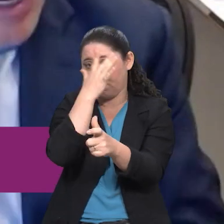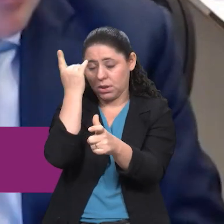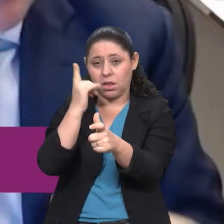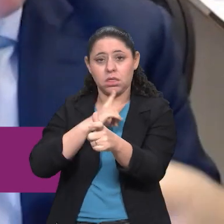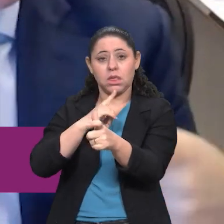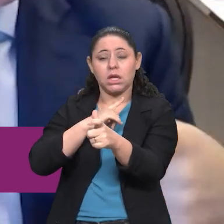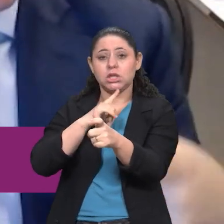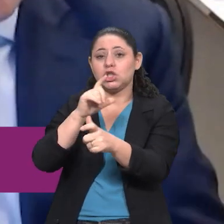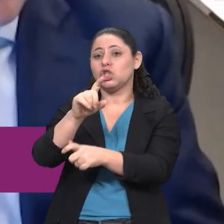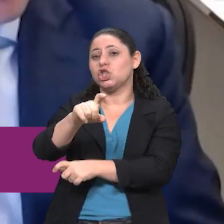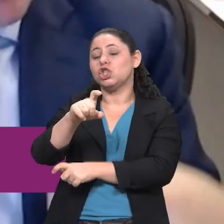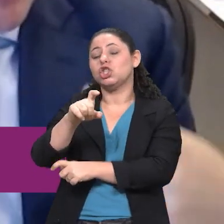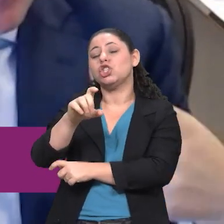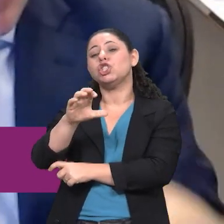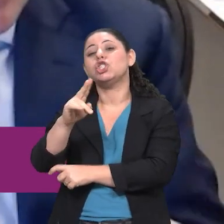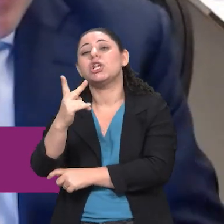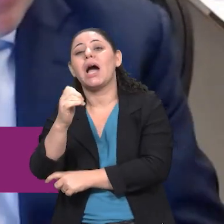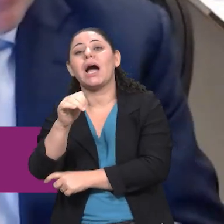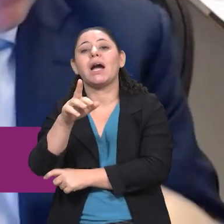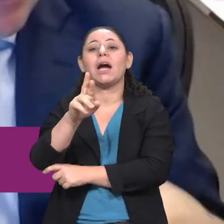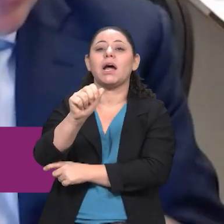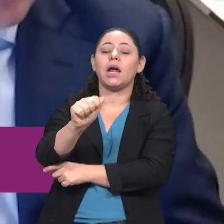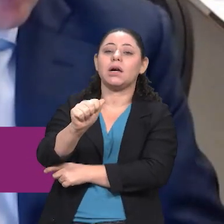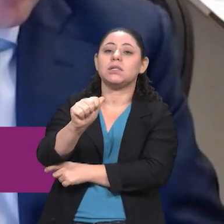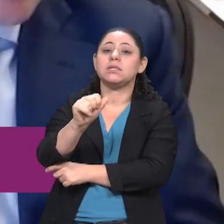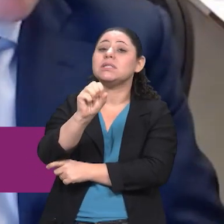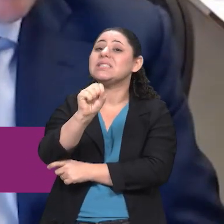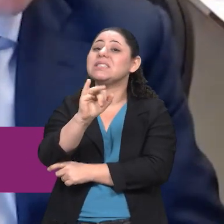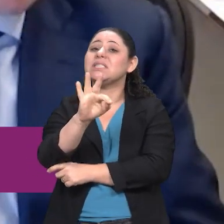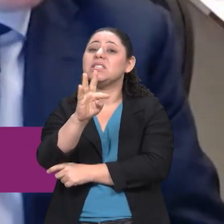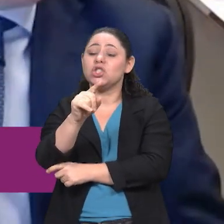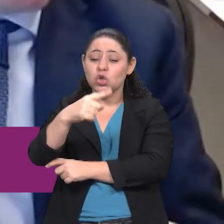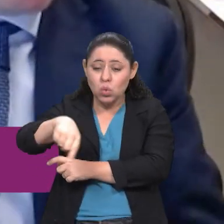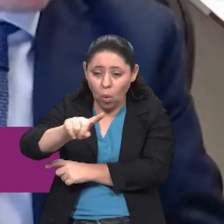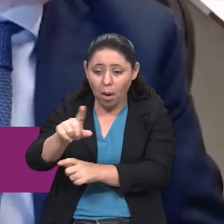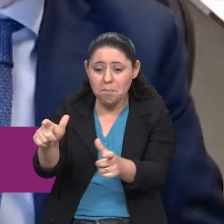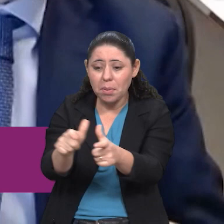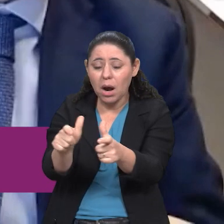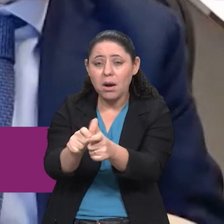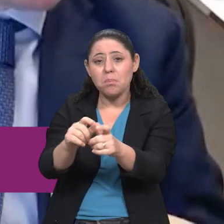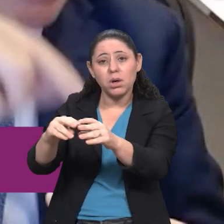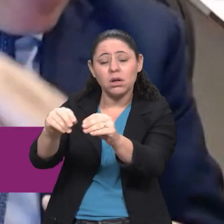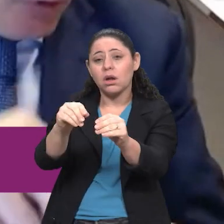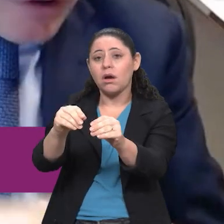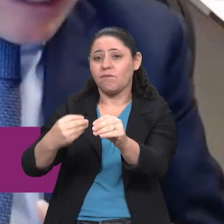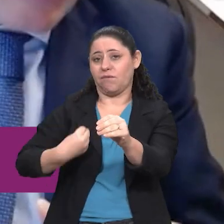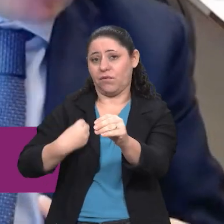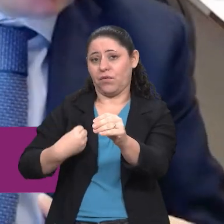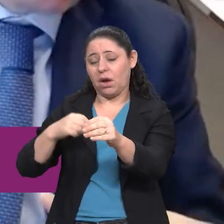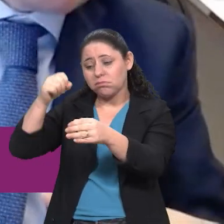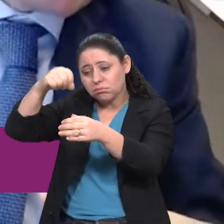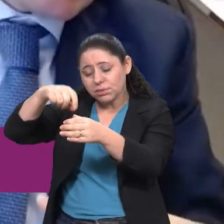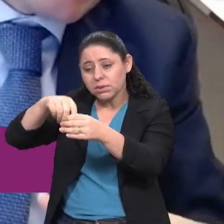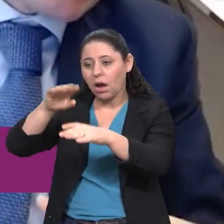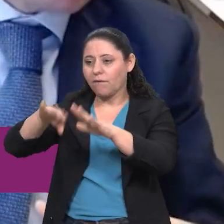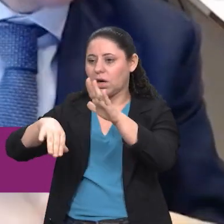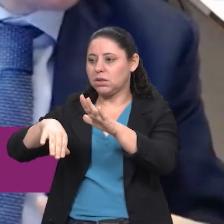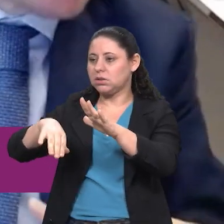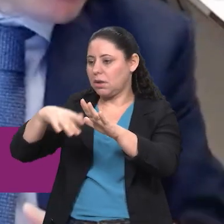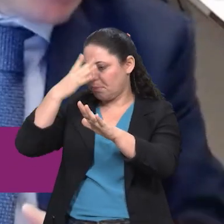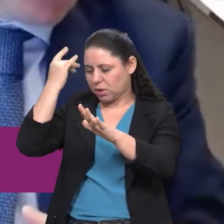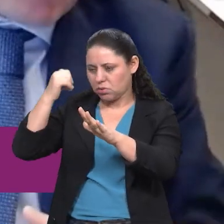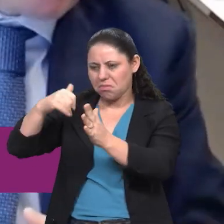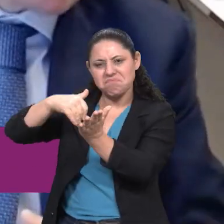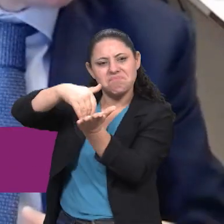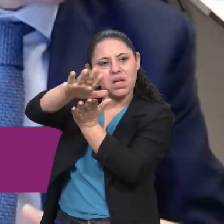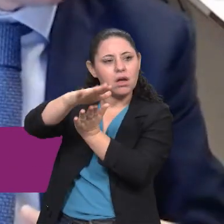têm chácaras, sítios que dependem daquelas áreas para subsistência, muitos dos quais, desapossados de suas áreas até hoje, vivem